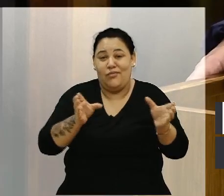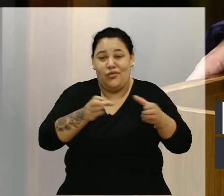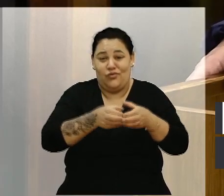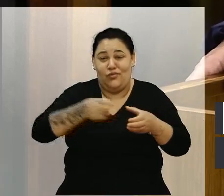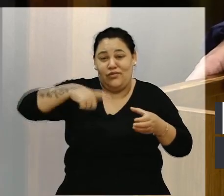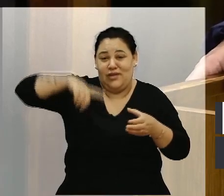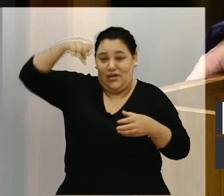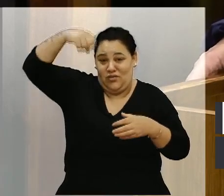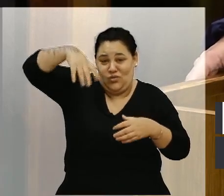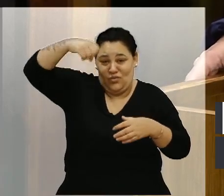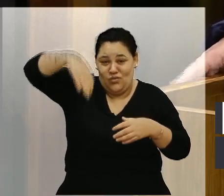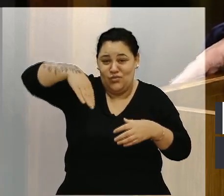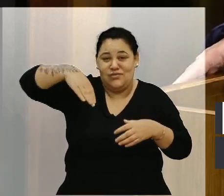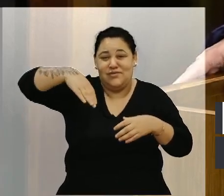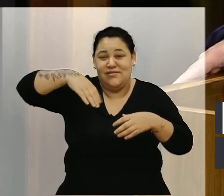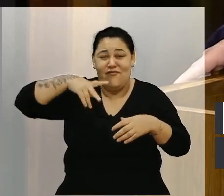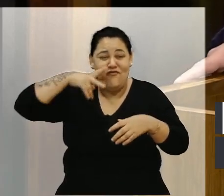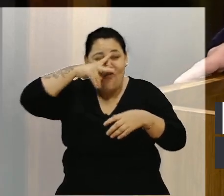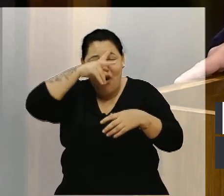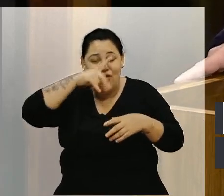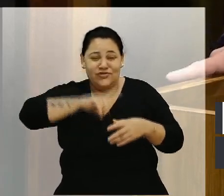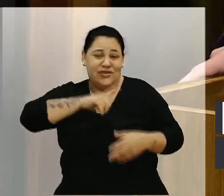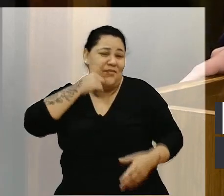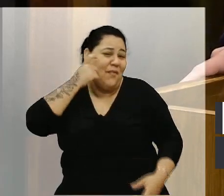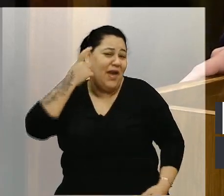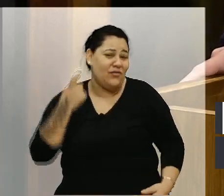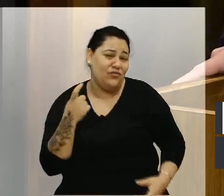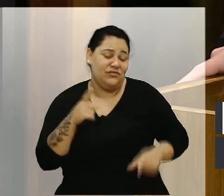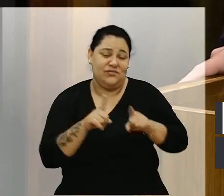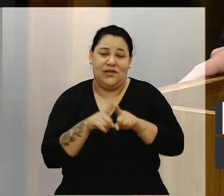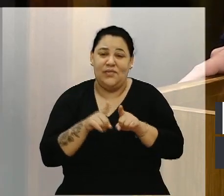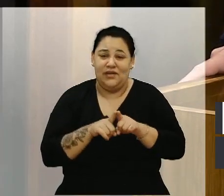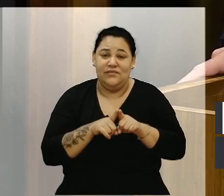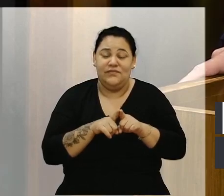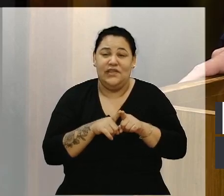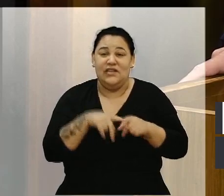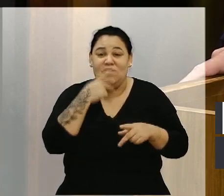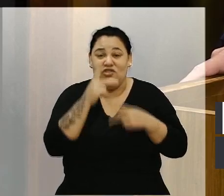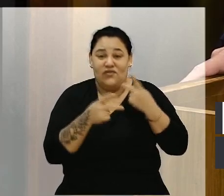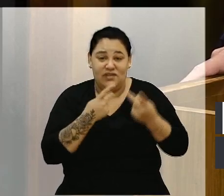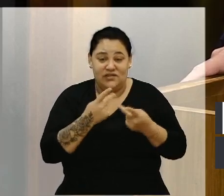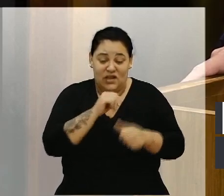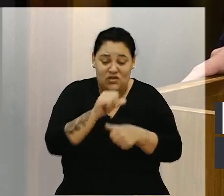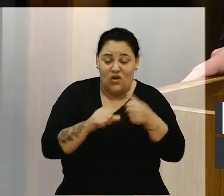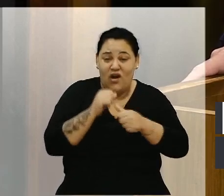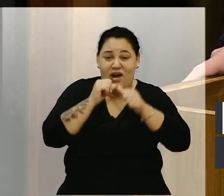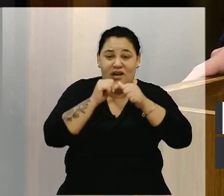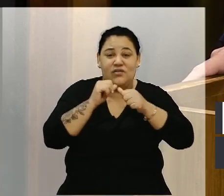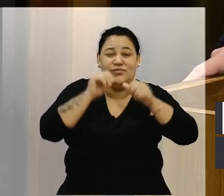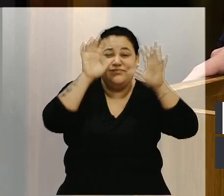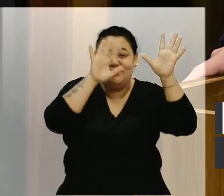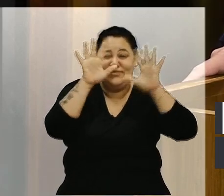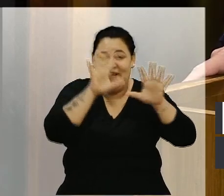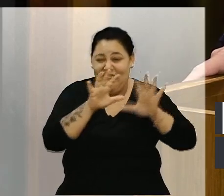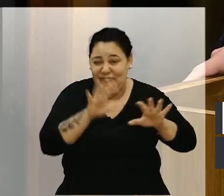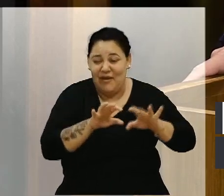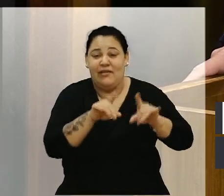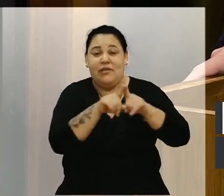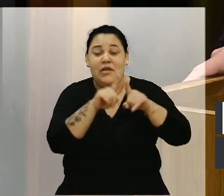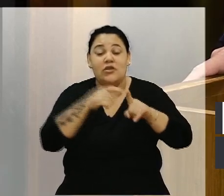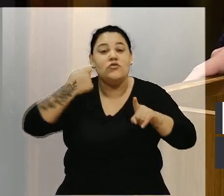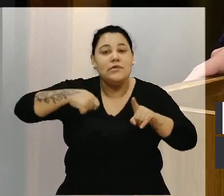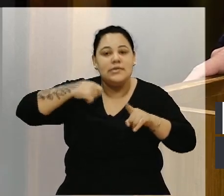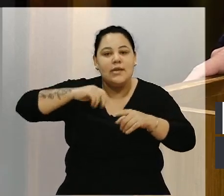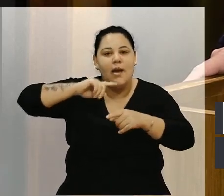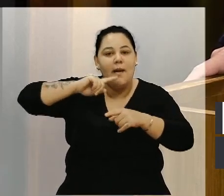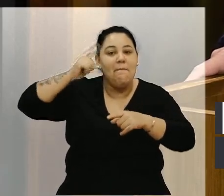barulho. Então, inclusive, quando nós falamos da questão de mudança climática, nós precisamos pensar na relação